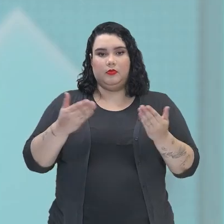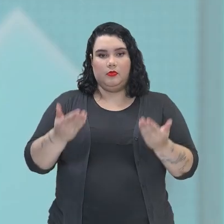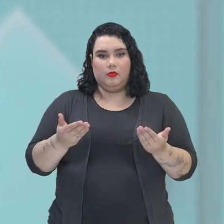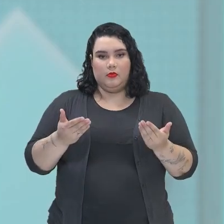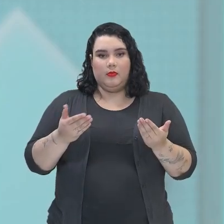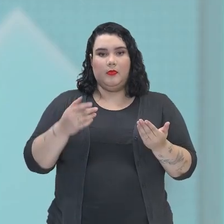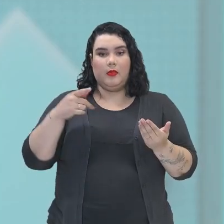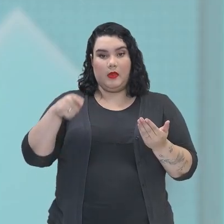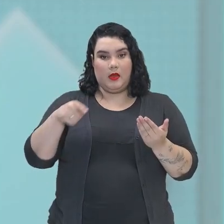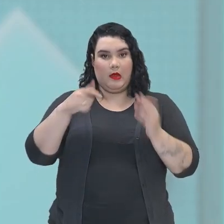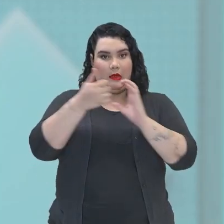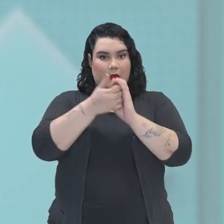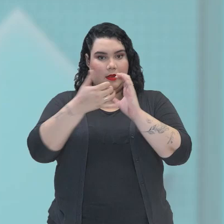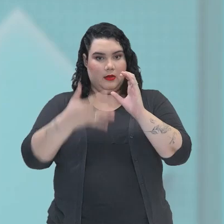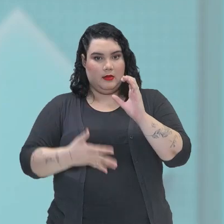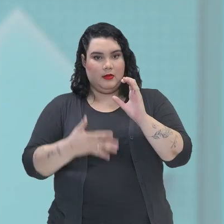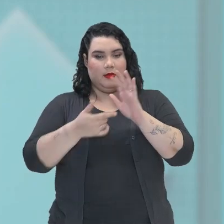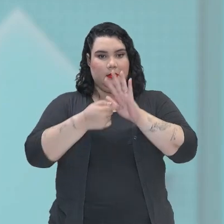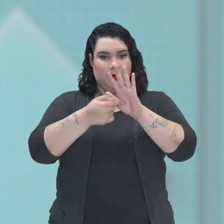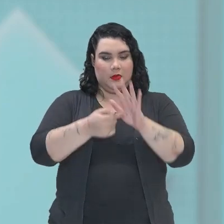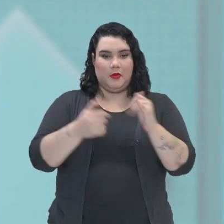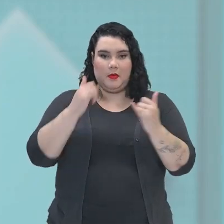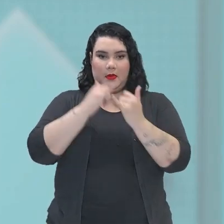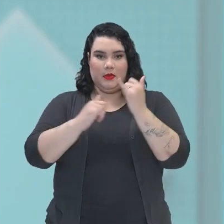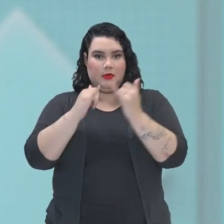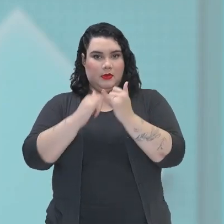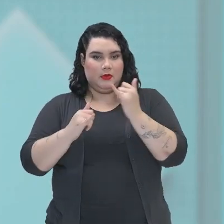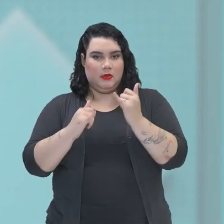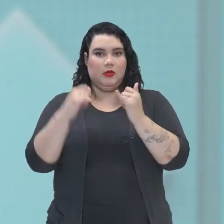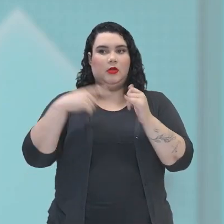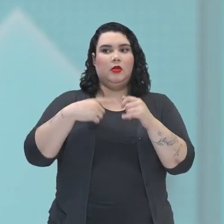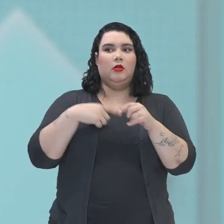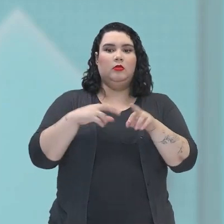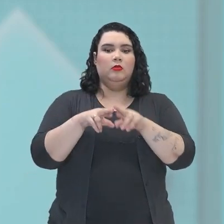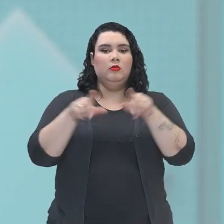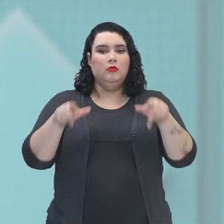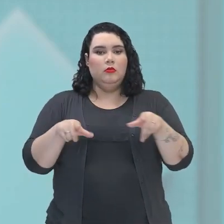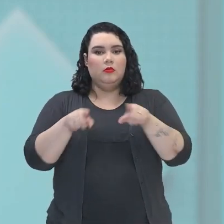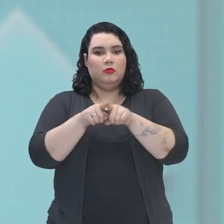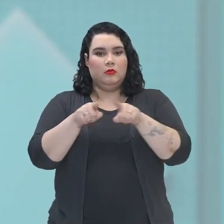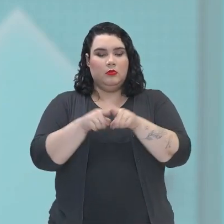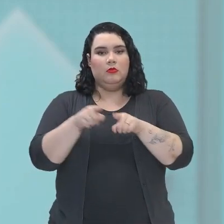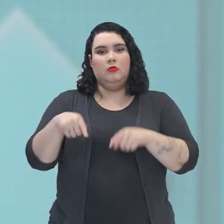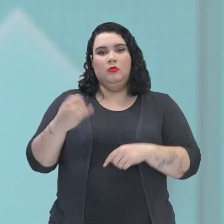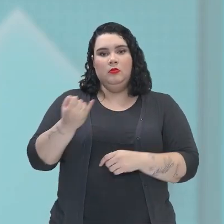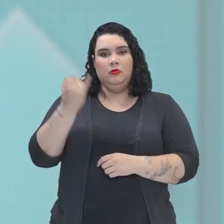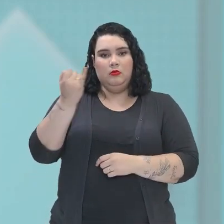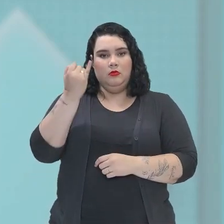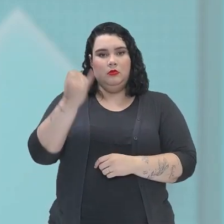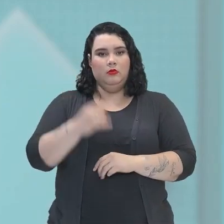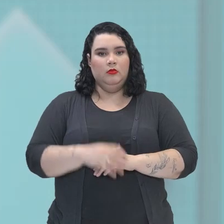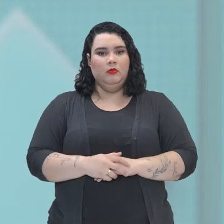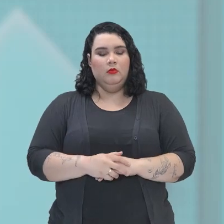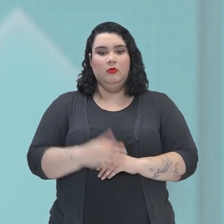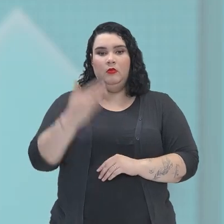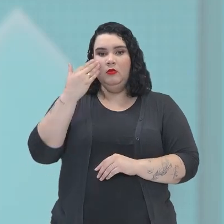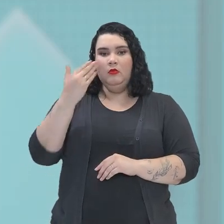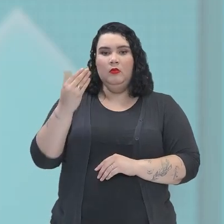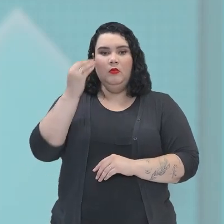ele tem essas semelhanças e essas diferenças, sendo essa a diferença crucial. Vamos observar